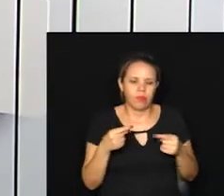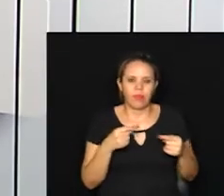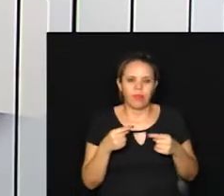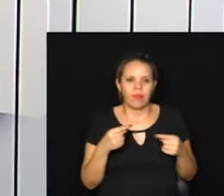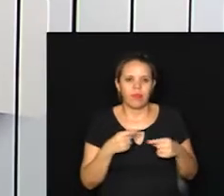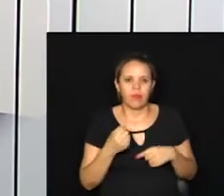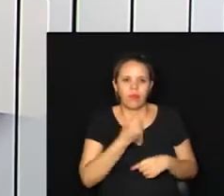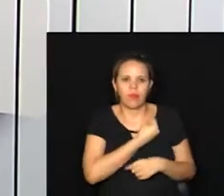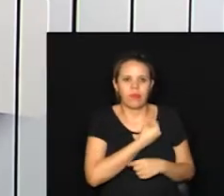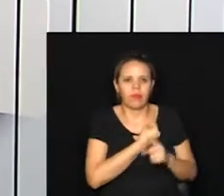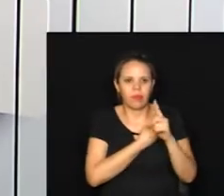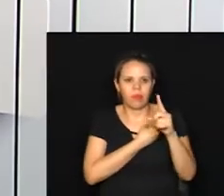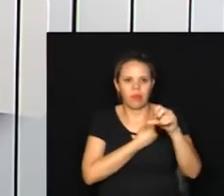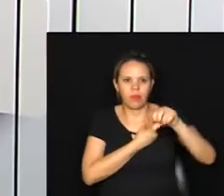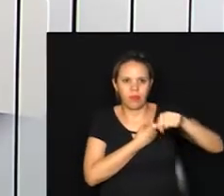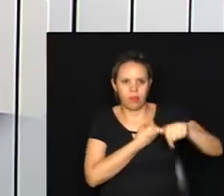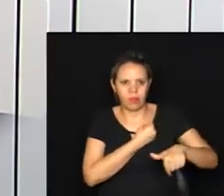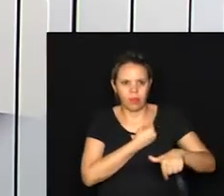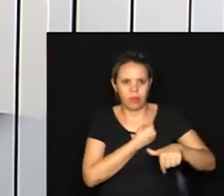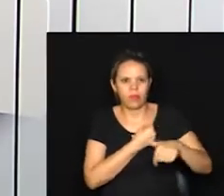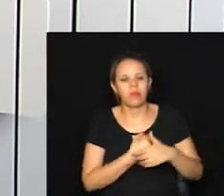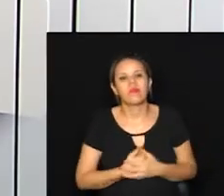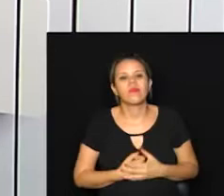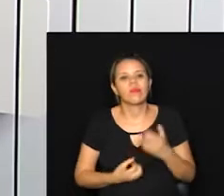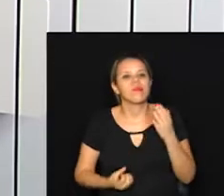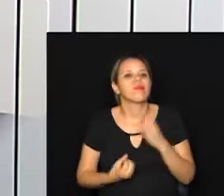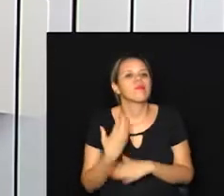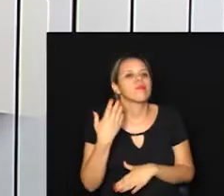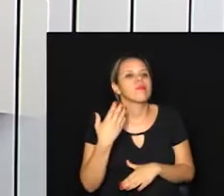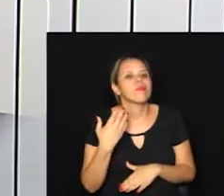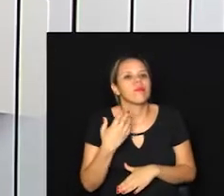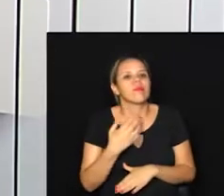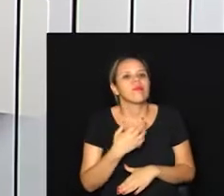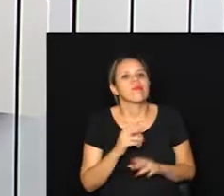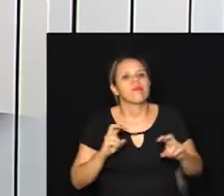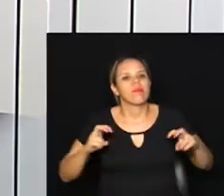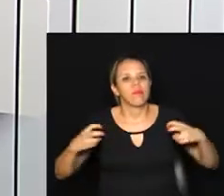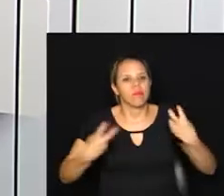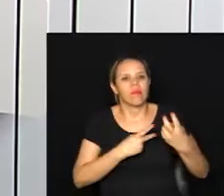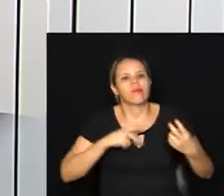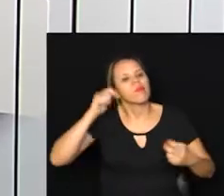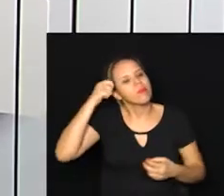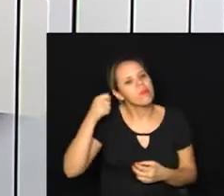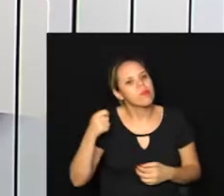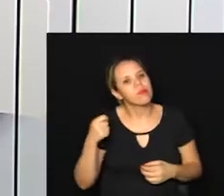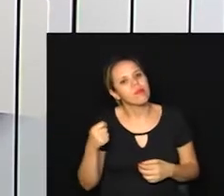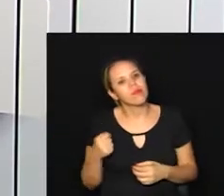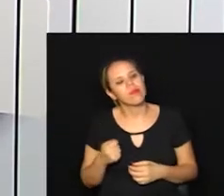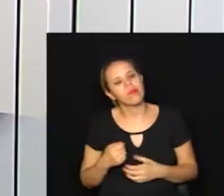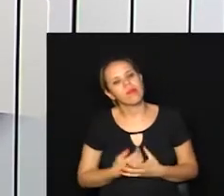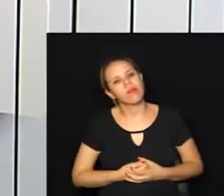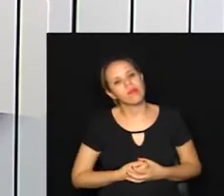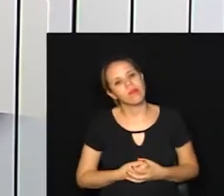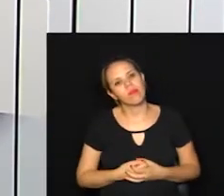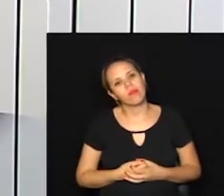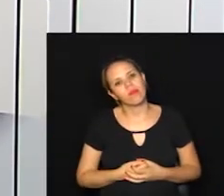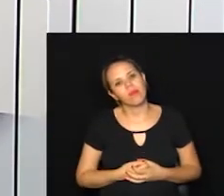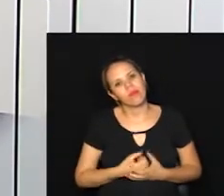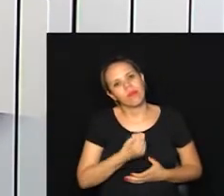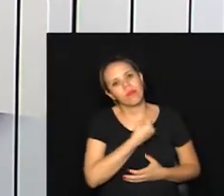de número 197, que acontece no estádio Moisés Lucarelli, no Campo da Ponte. É o